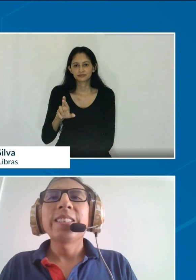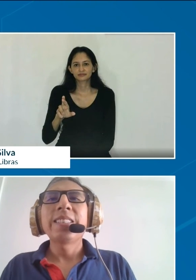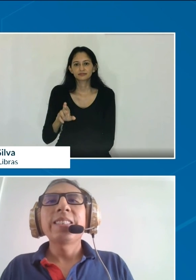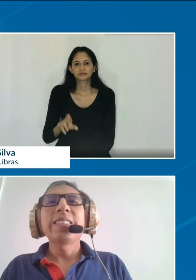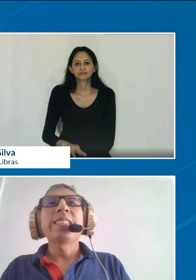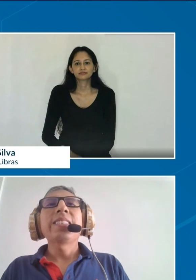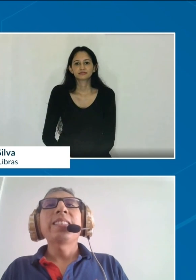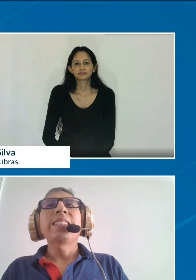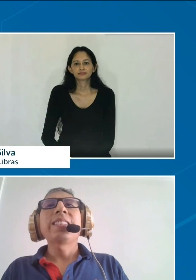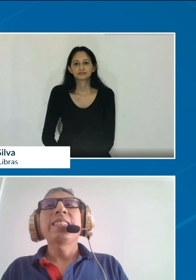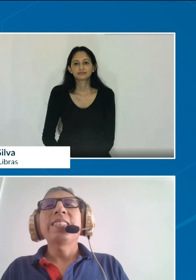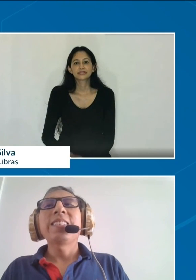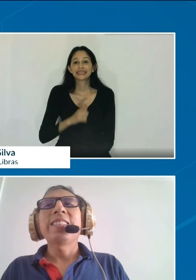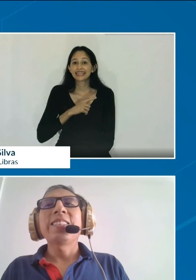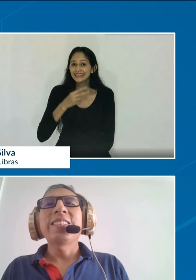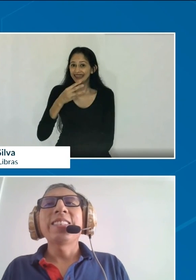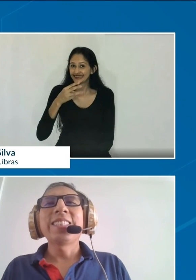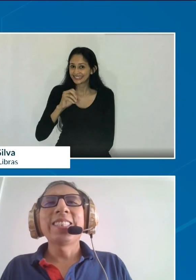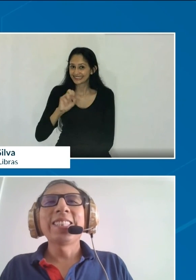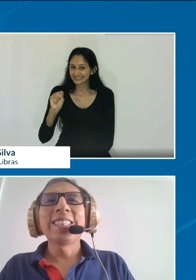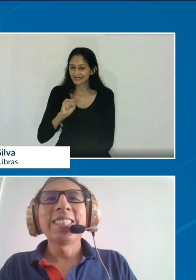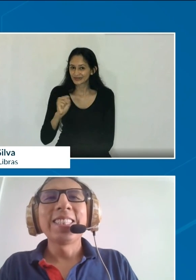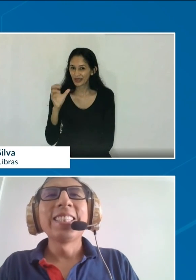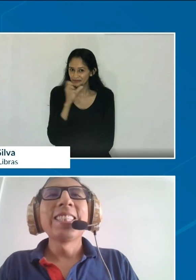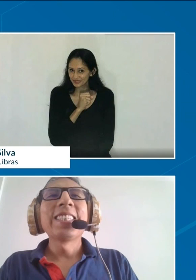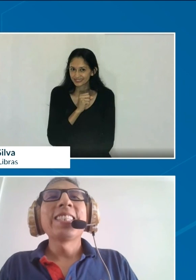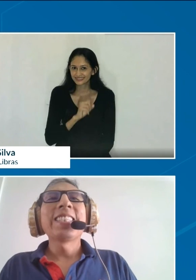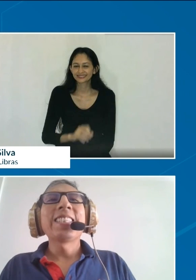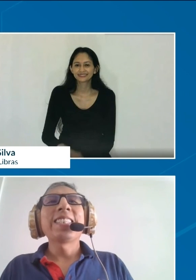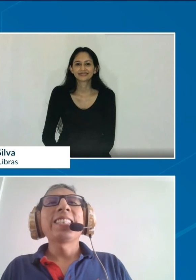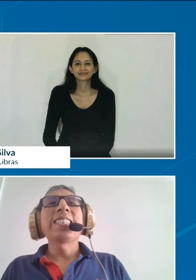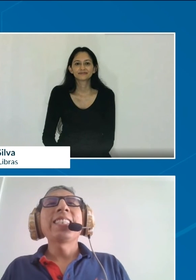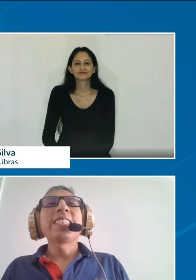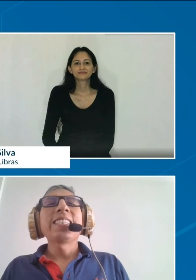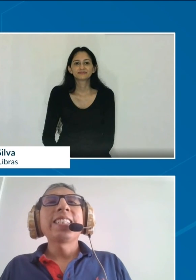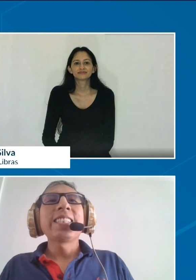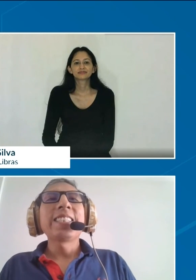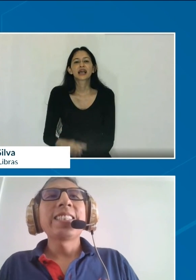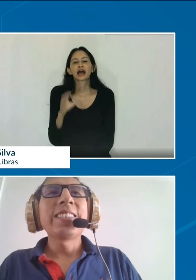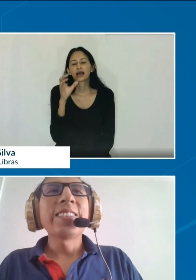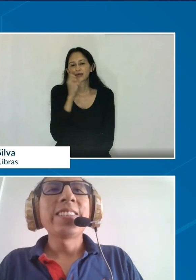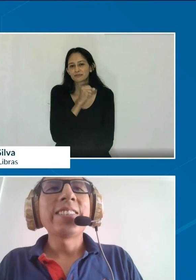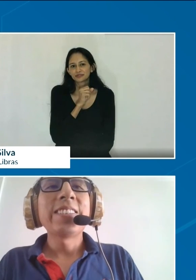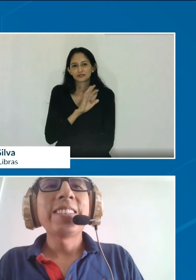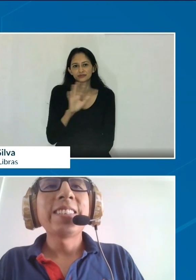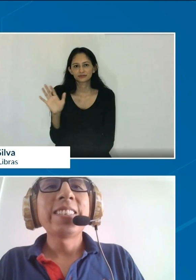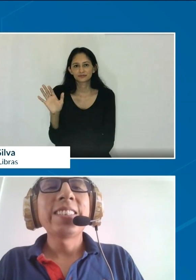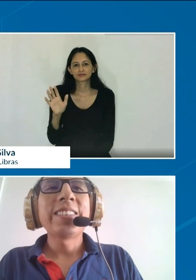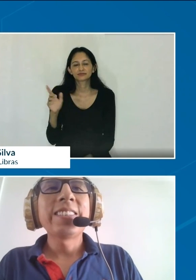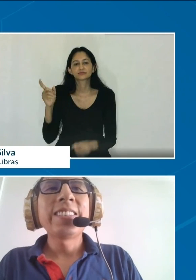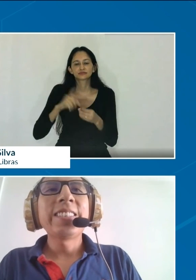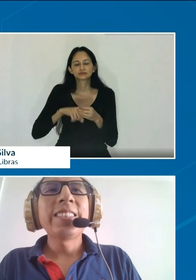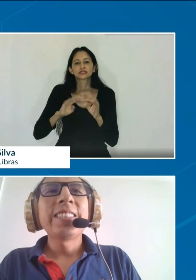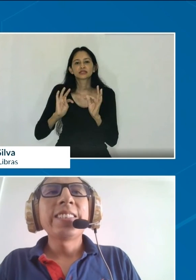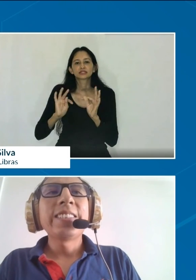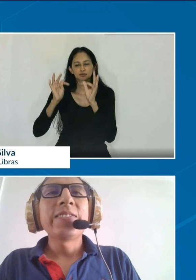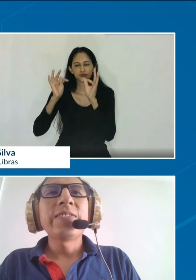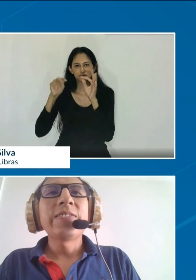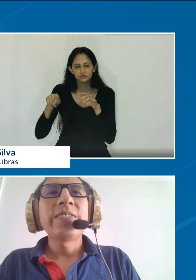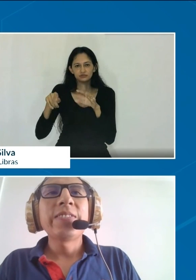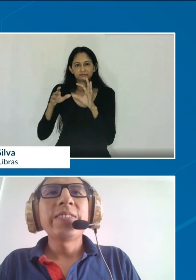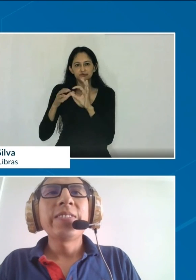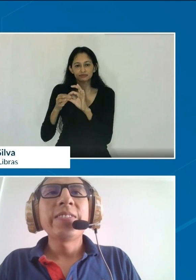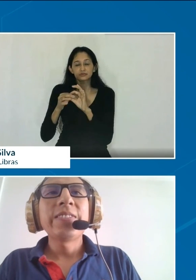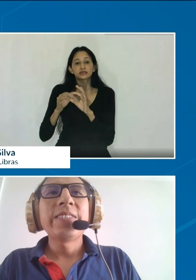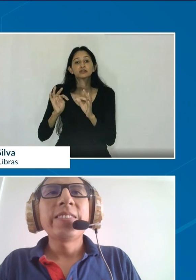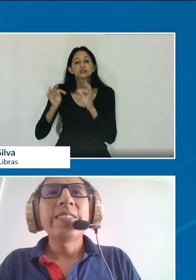Professor, nós temos, 30 segundos. O senhor pode falar. Não, rapidamente, ainda voltado para essa tecnologia, a gente tem que voltar ela